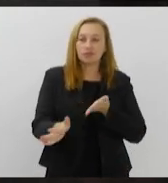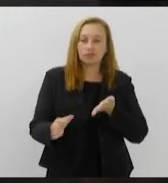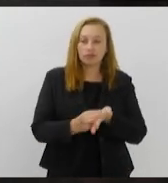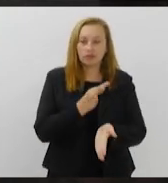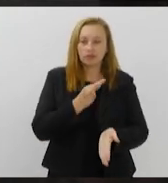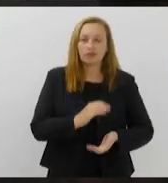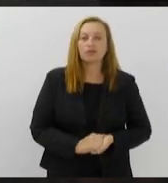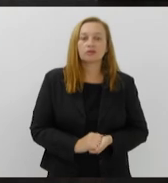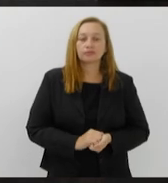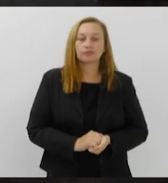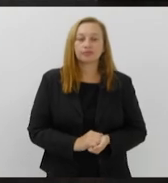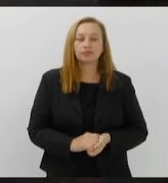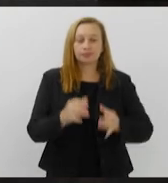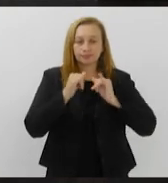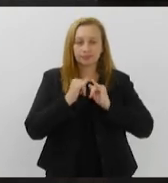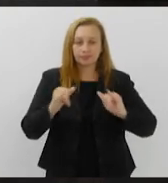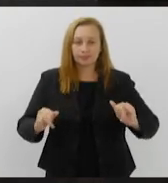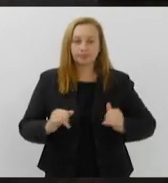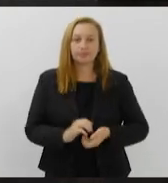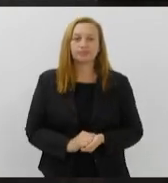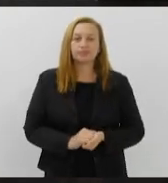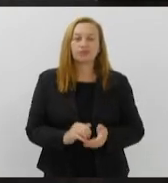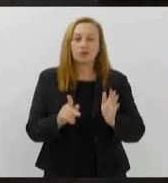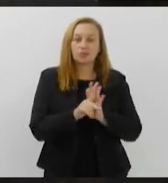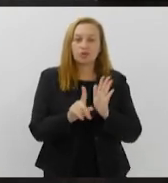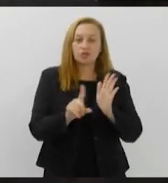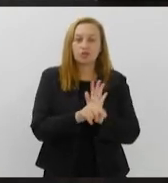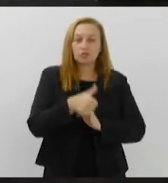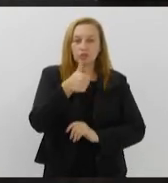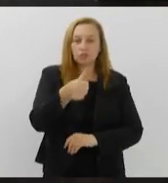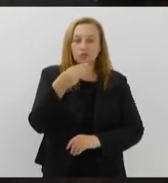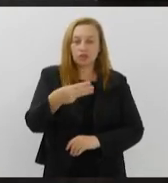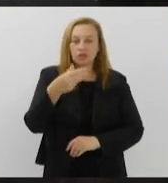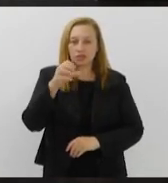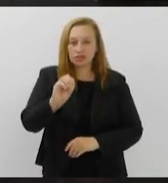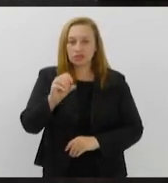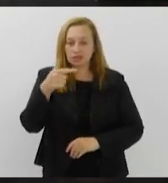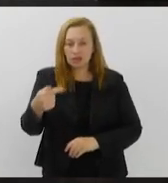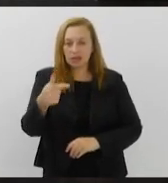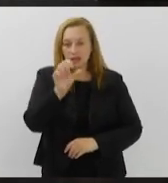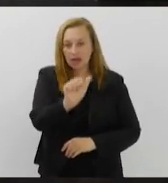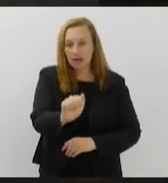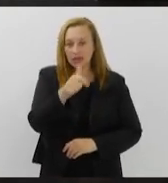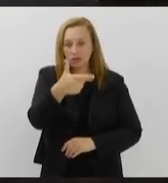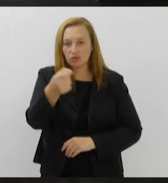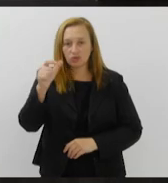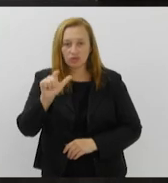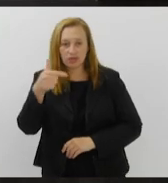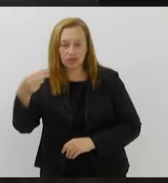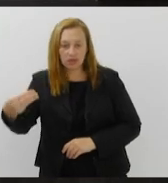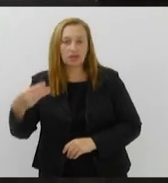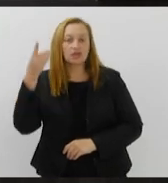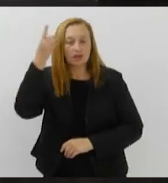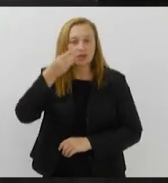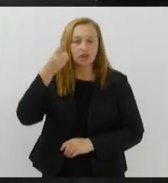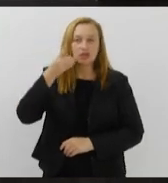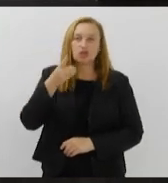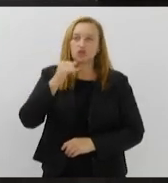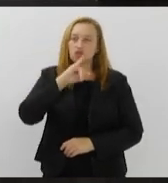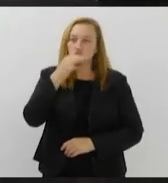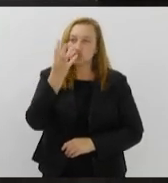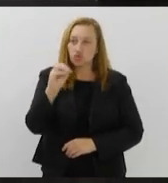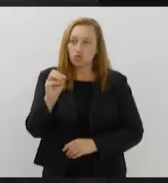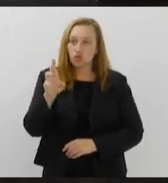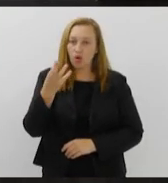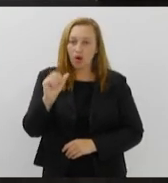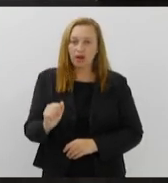autógrafo. Anuncio. Projeto de lei número 1307-A de 2023, de autoria do deputado Júlio Rocha,